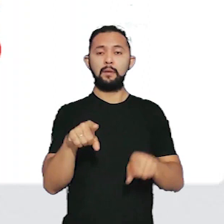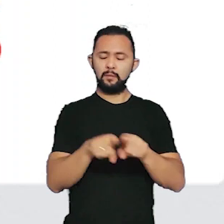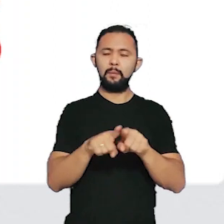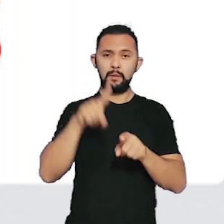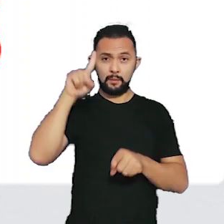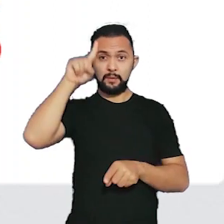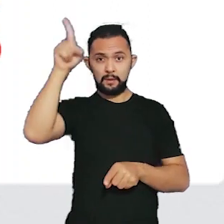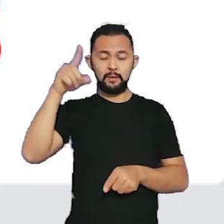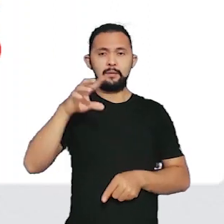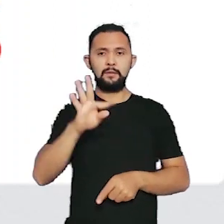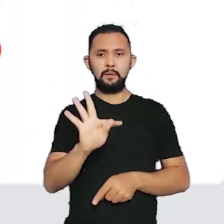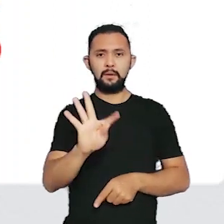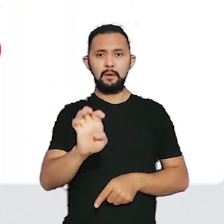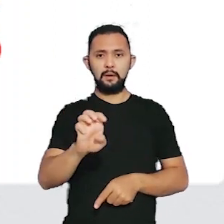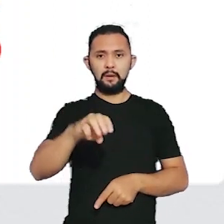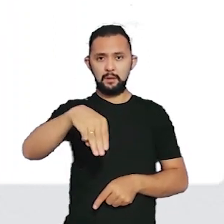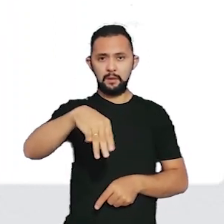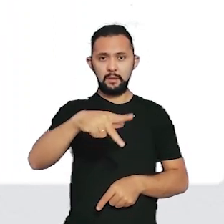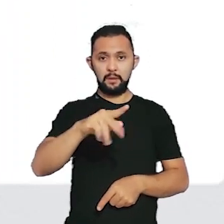uma ideia de tempo.